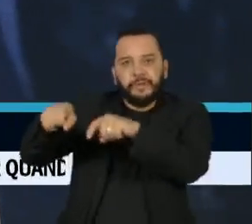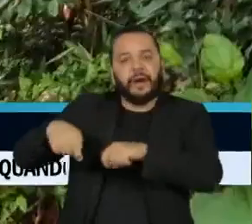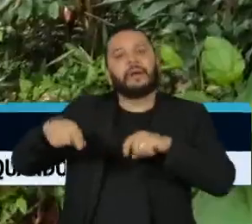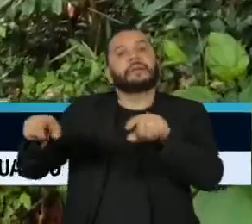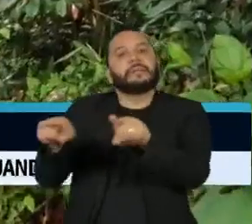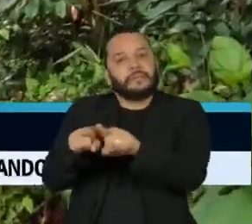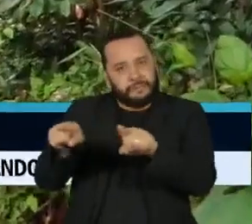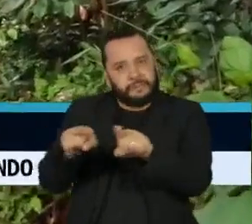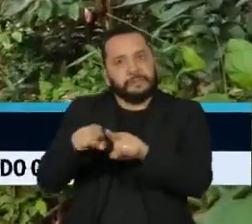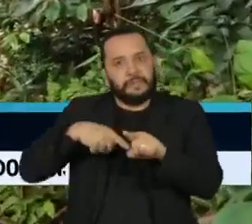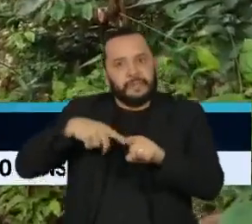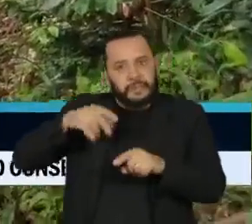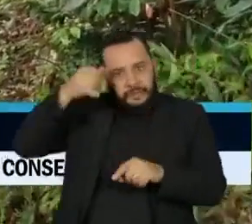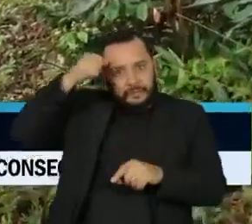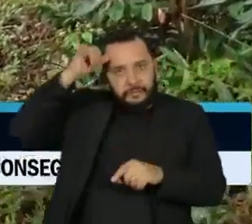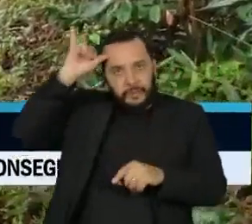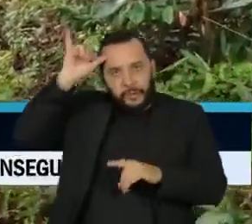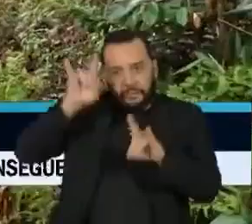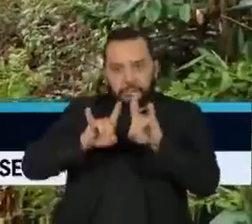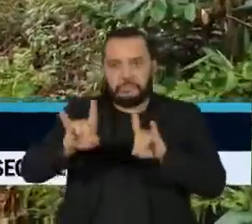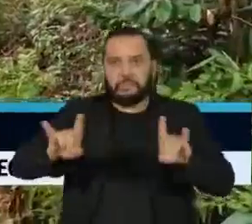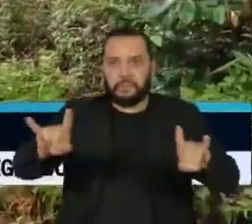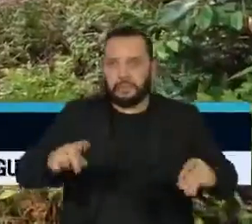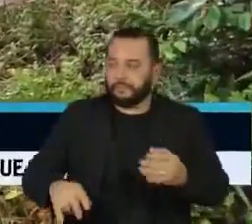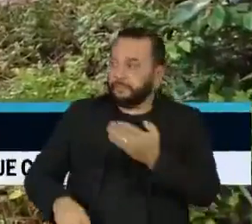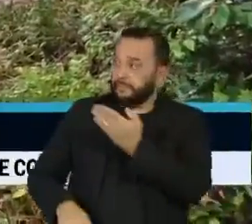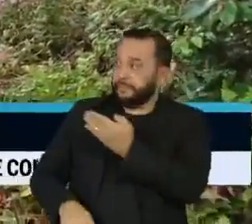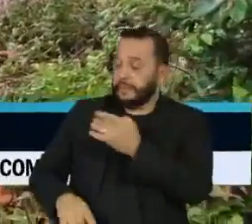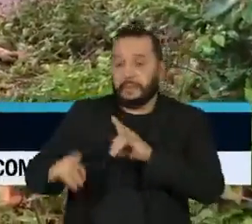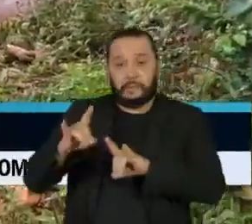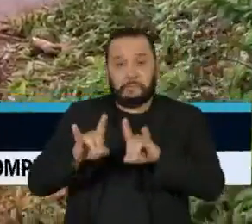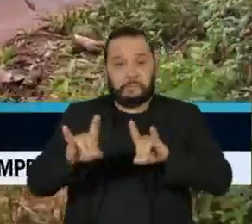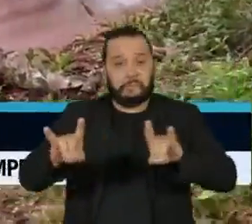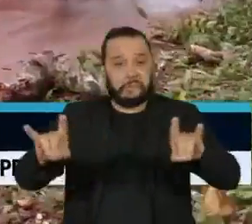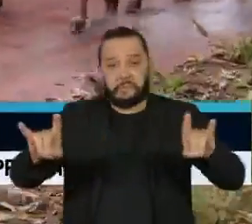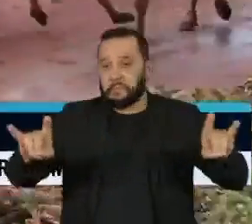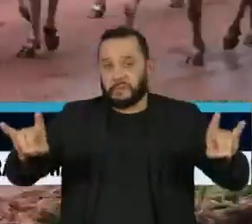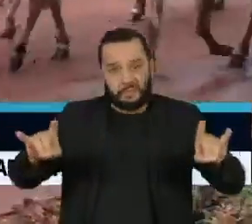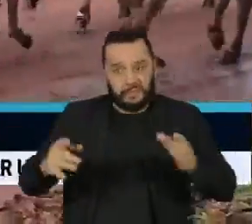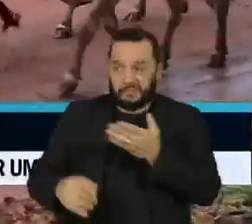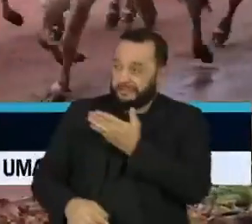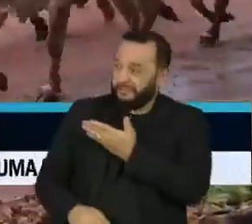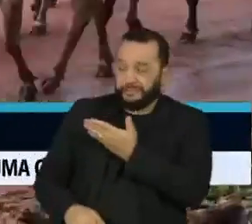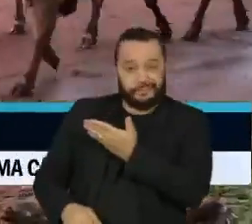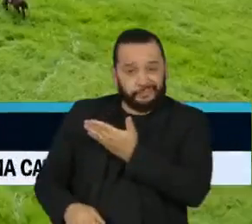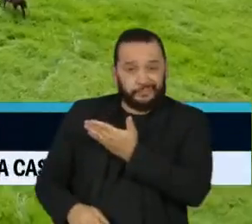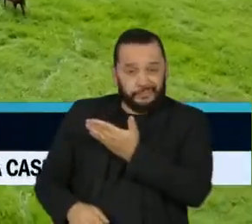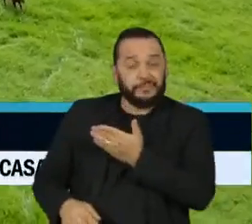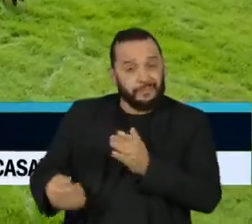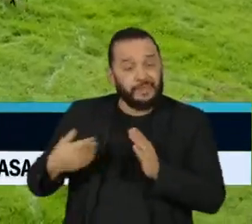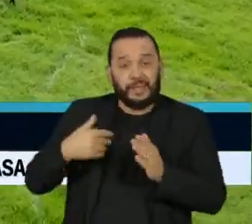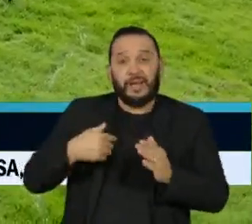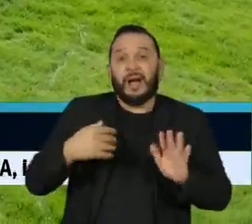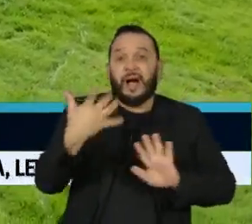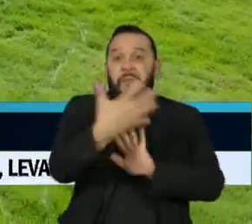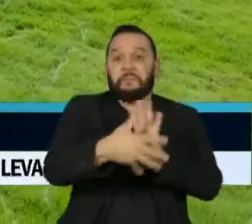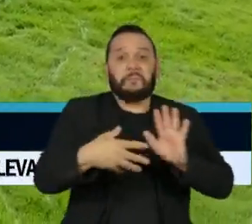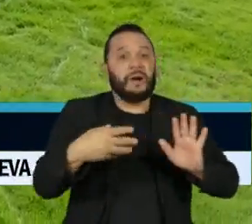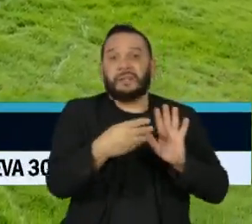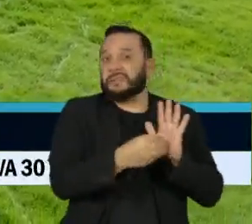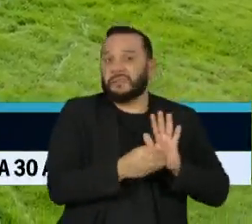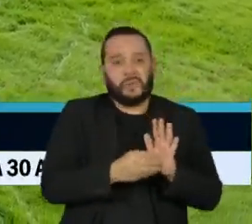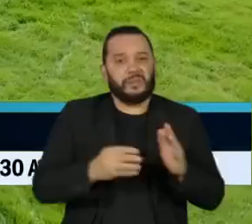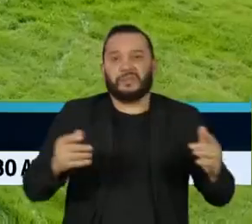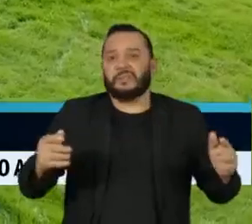mecanizada. A boiada continua passando e a floresta amazônica se perdendo. São 24